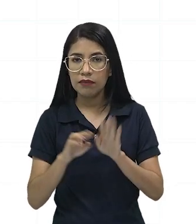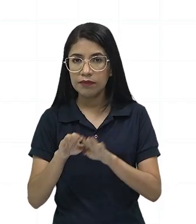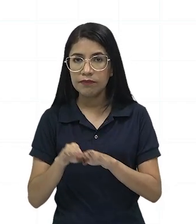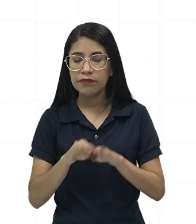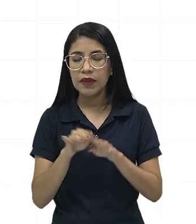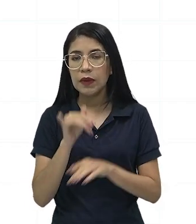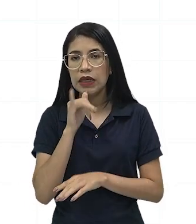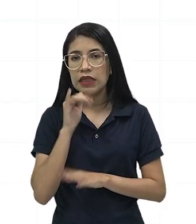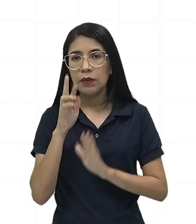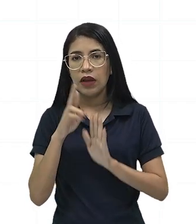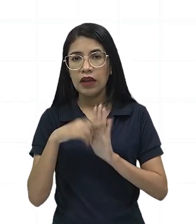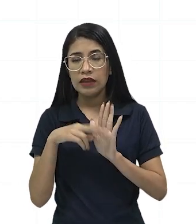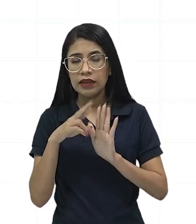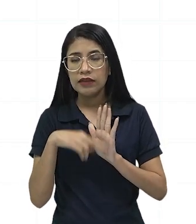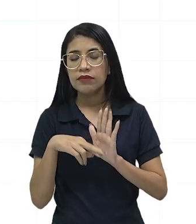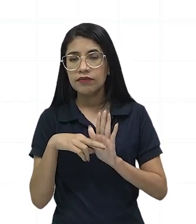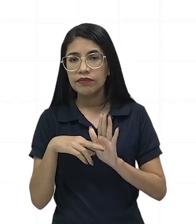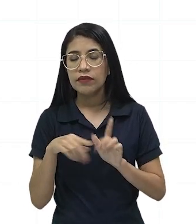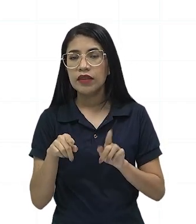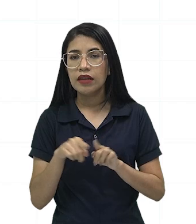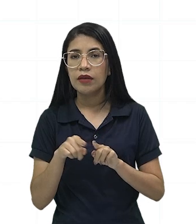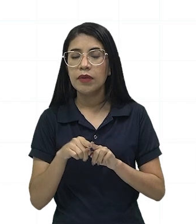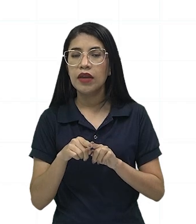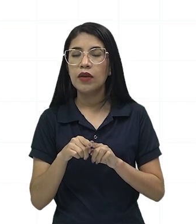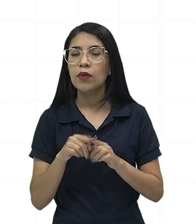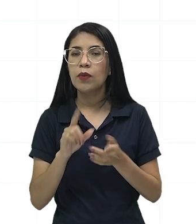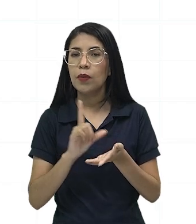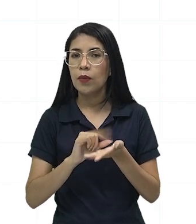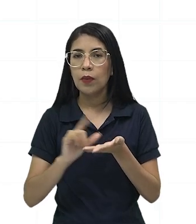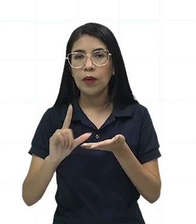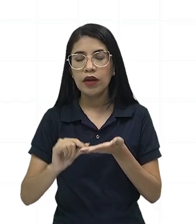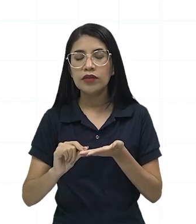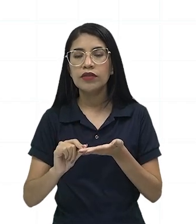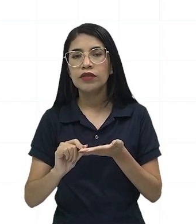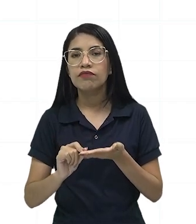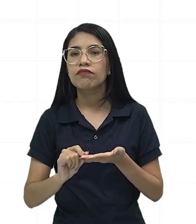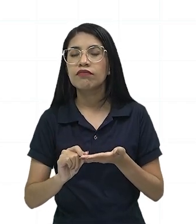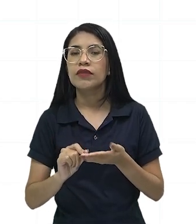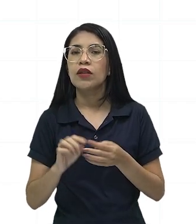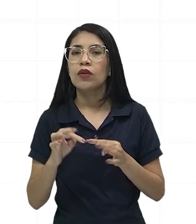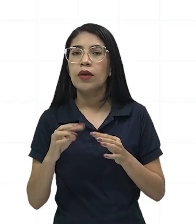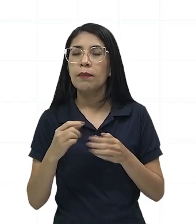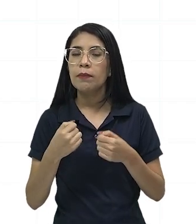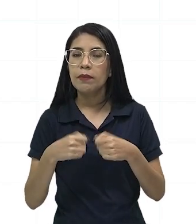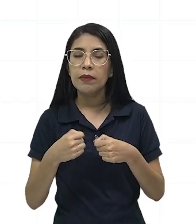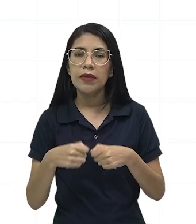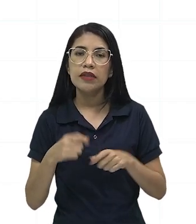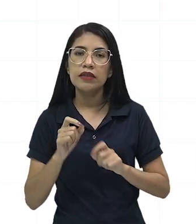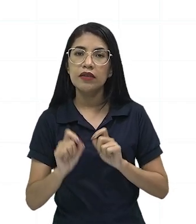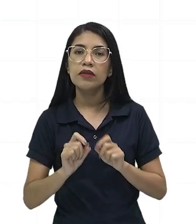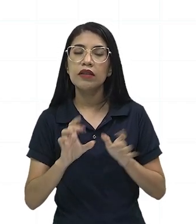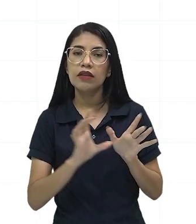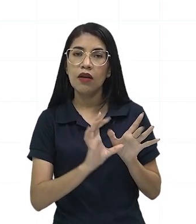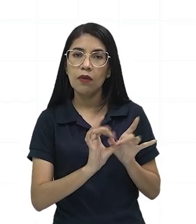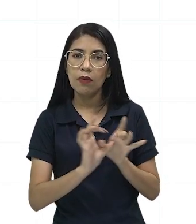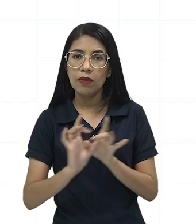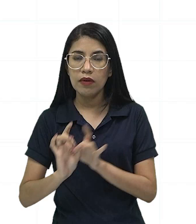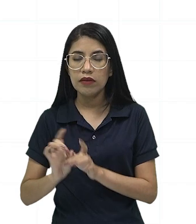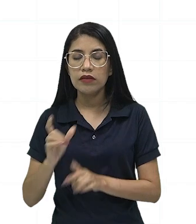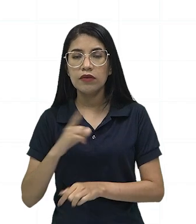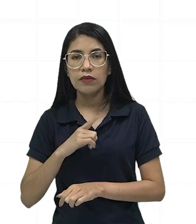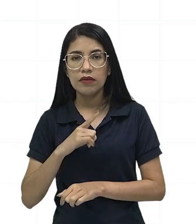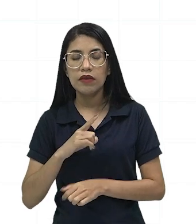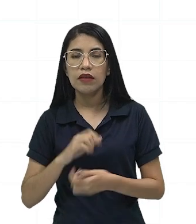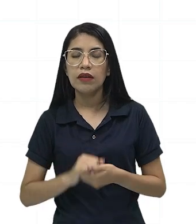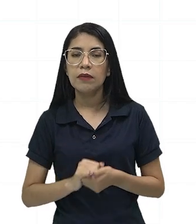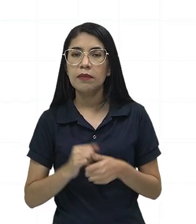Uma redação, por exemplo, um texto acadêmico, um artigo, todos eles precisam ser coesos, precisam ter as